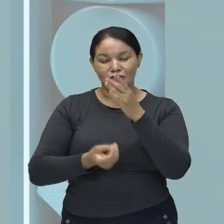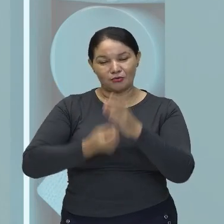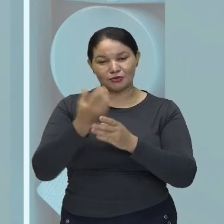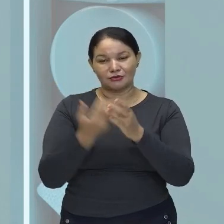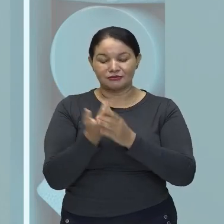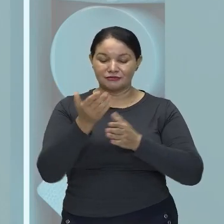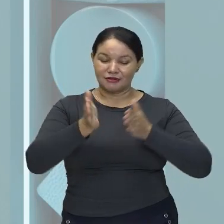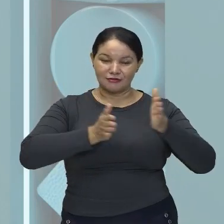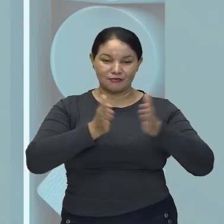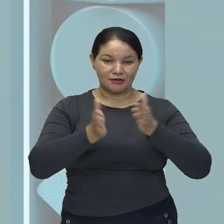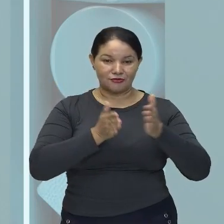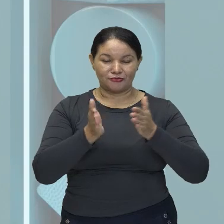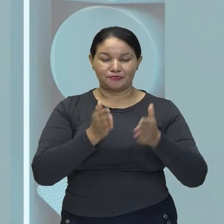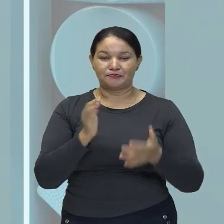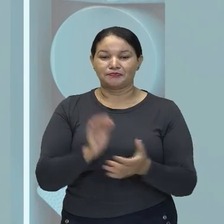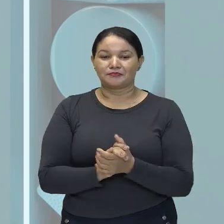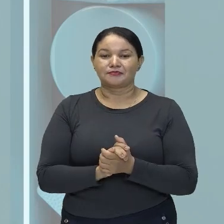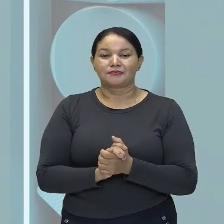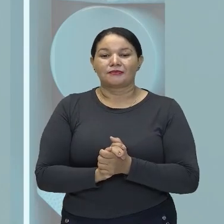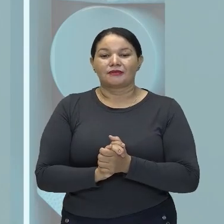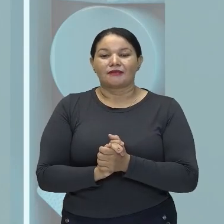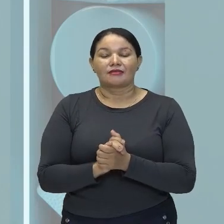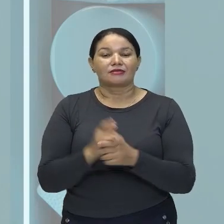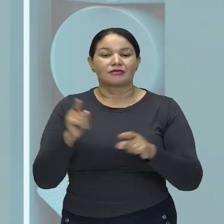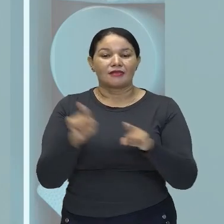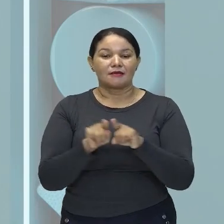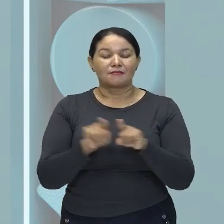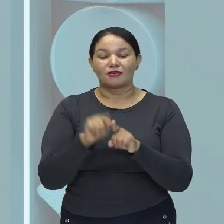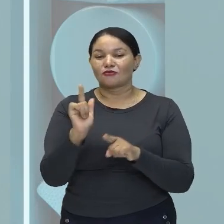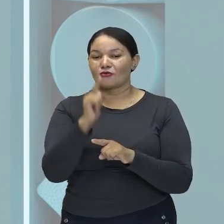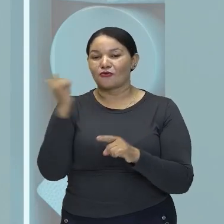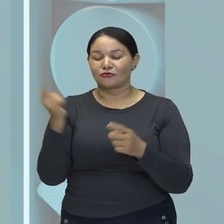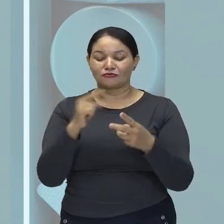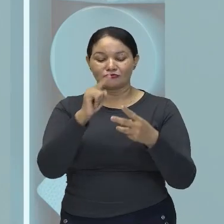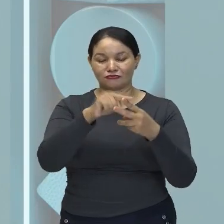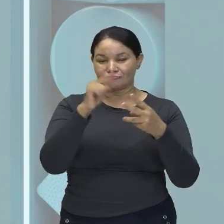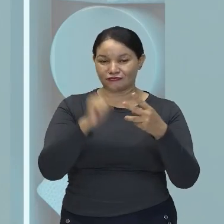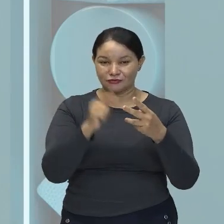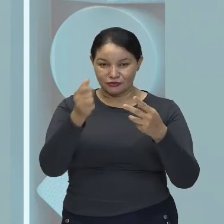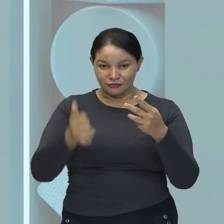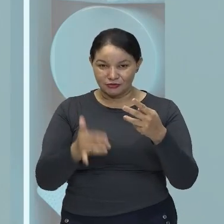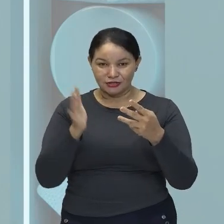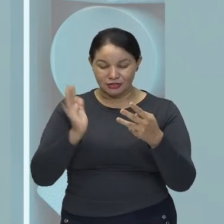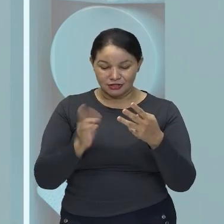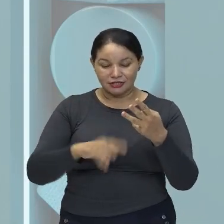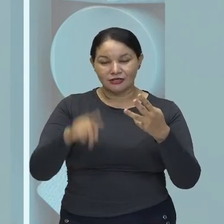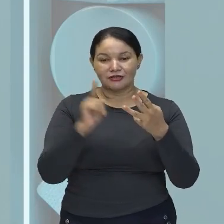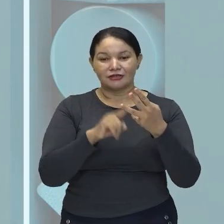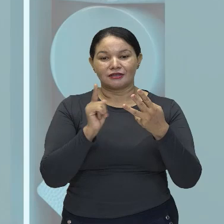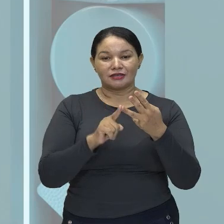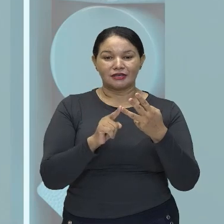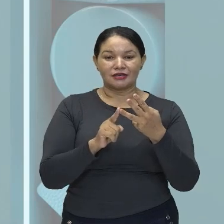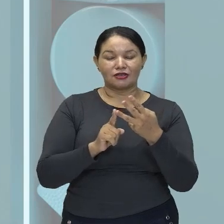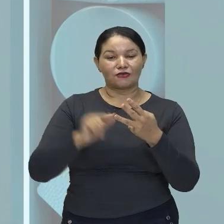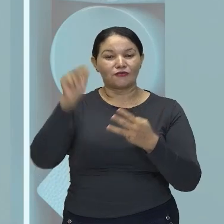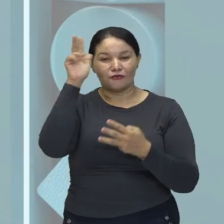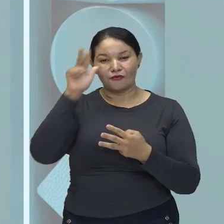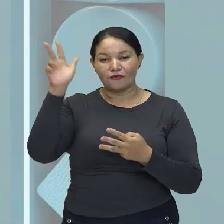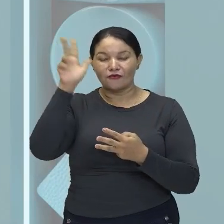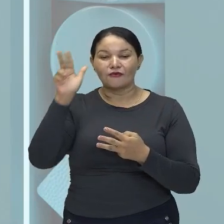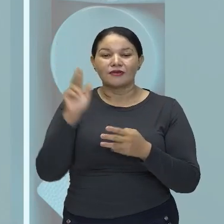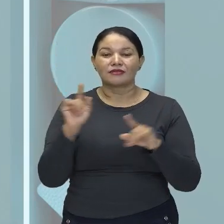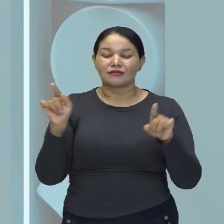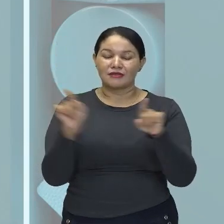período. Além disso, nós vamos ter, além dessas duas, nós vimos o surrealismo, que é exatamente a